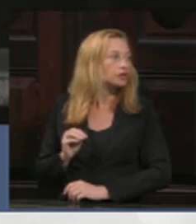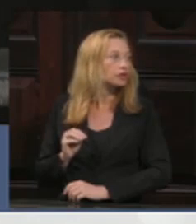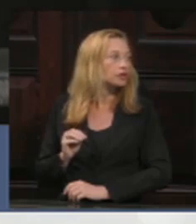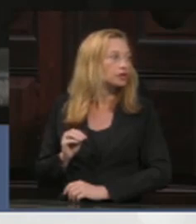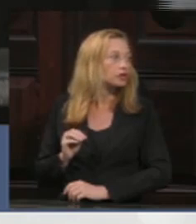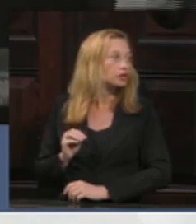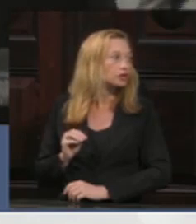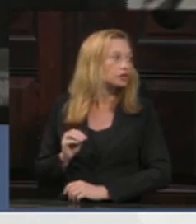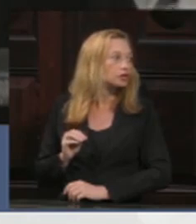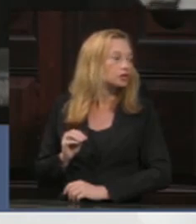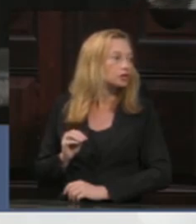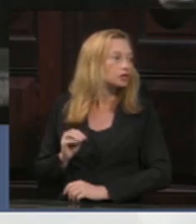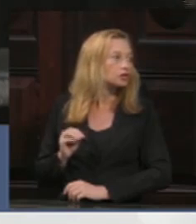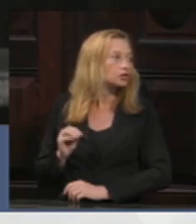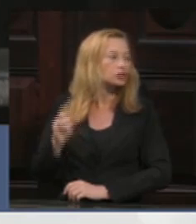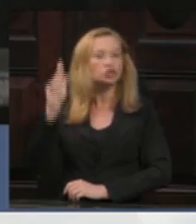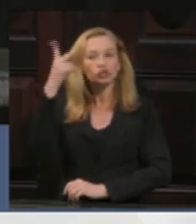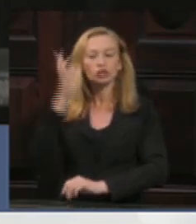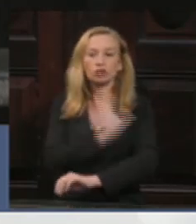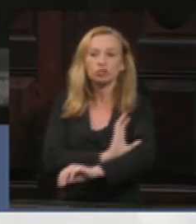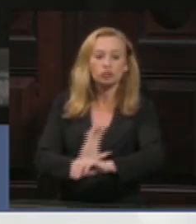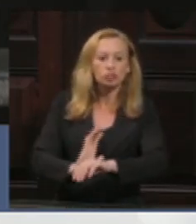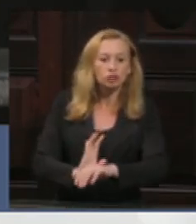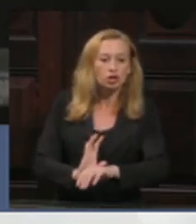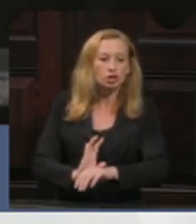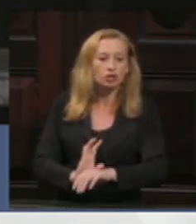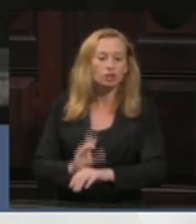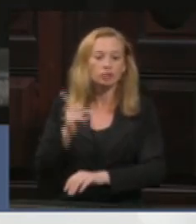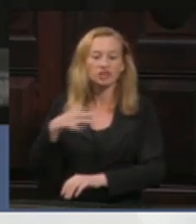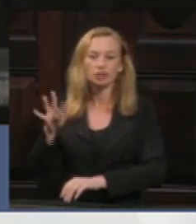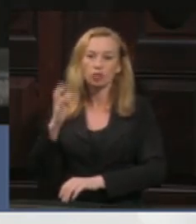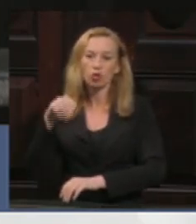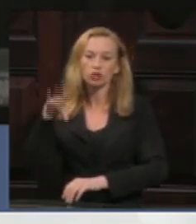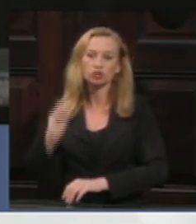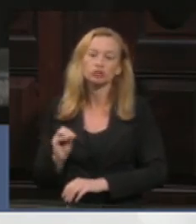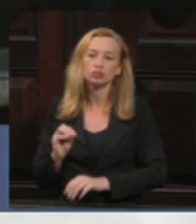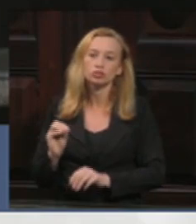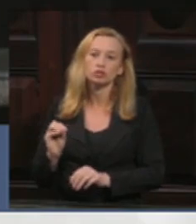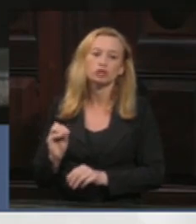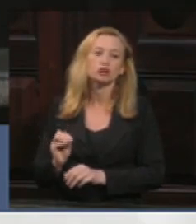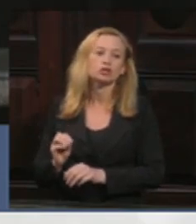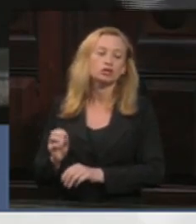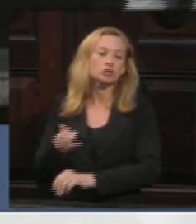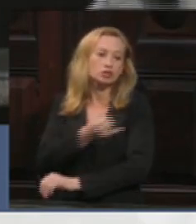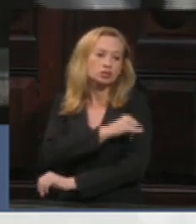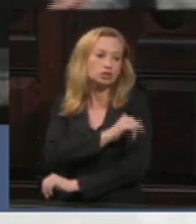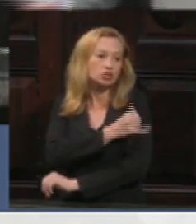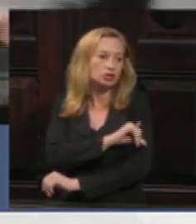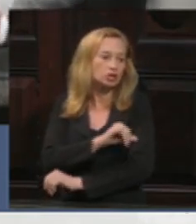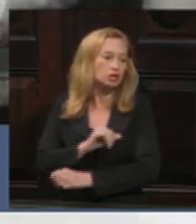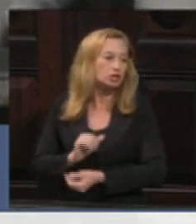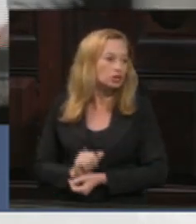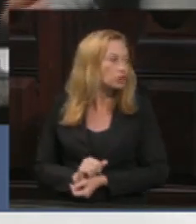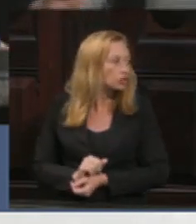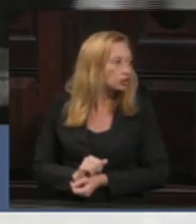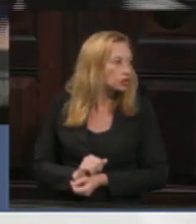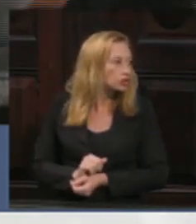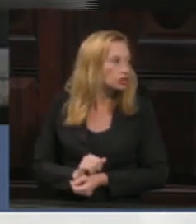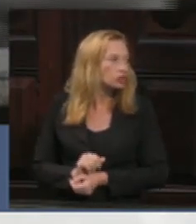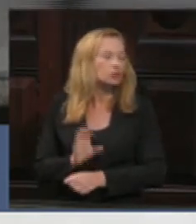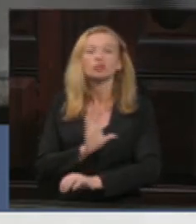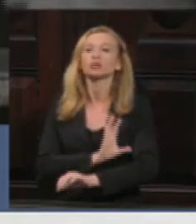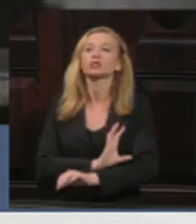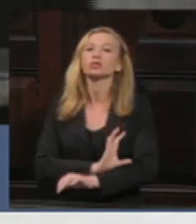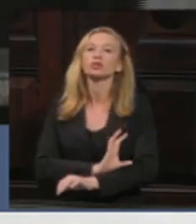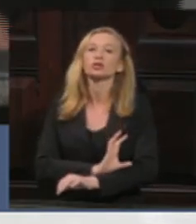tombamento por interesse histórico, artístico e cultural como patrimônio histórico e cultural do Estado do Rio de Janeiro, da sede da Associação Comunitária de Cultura e Lazer dos